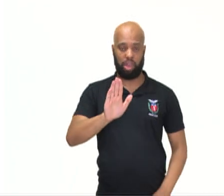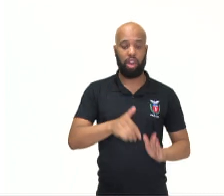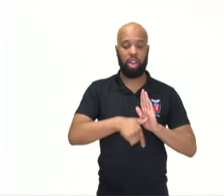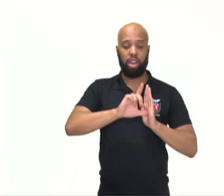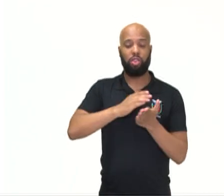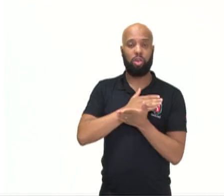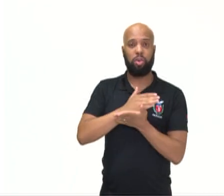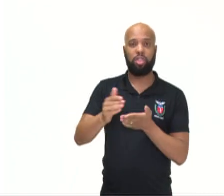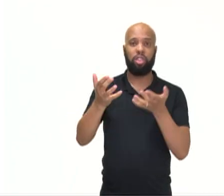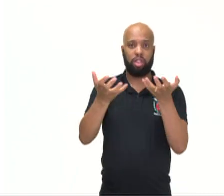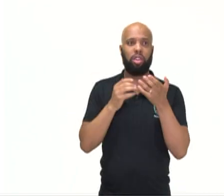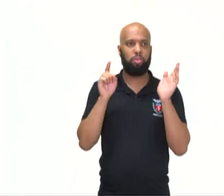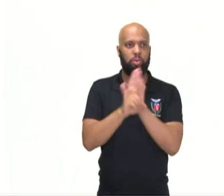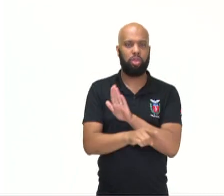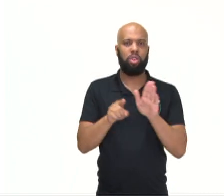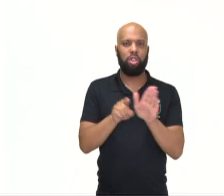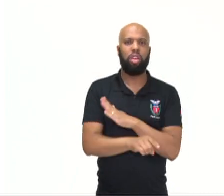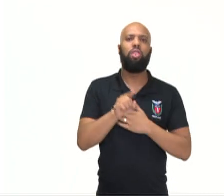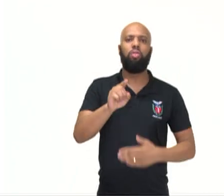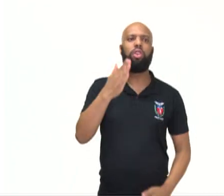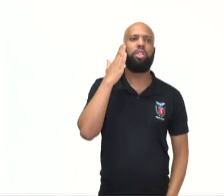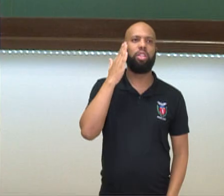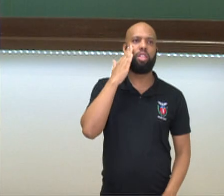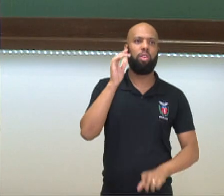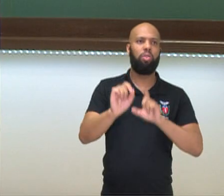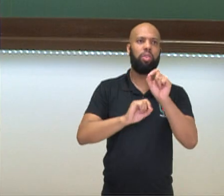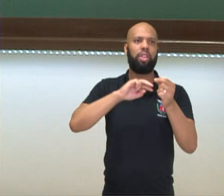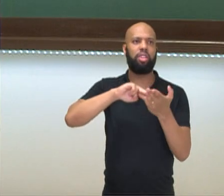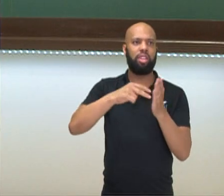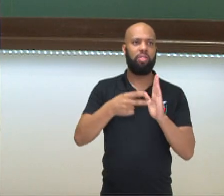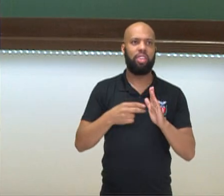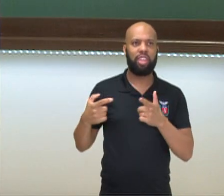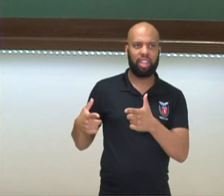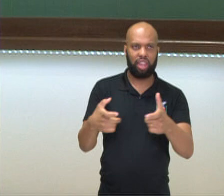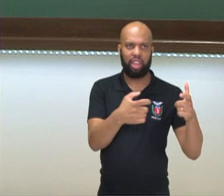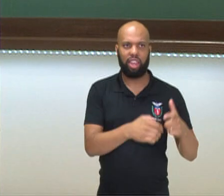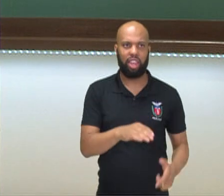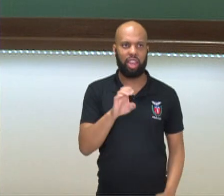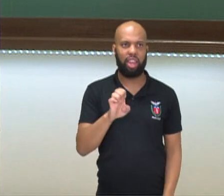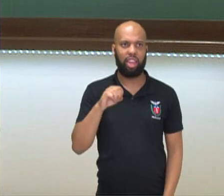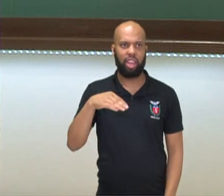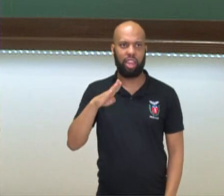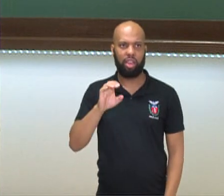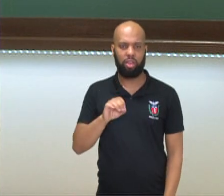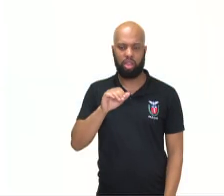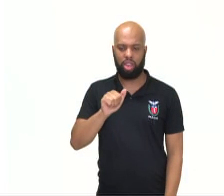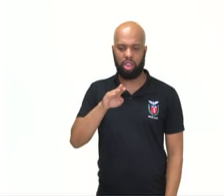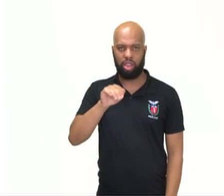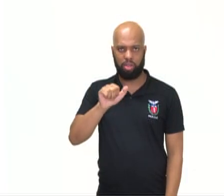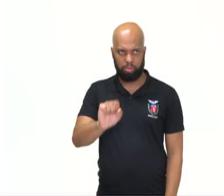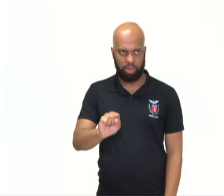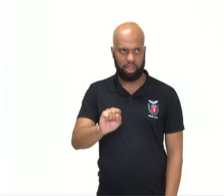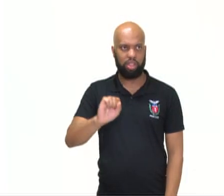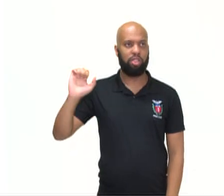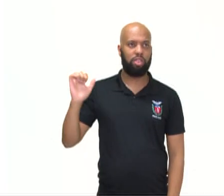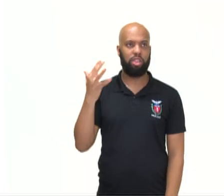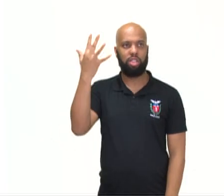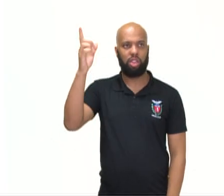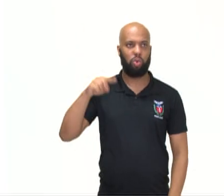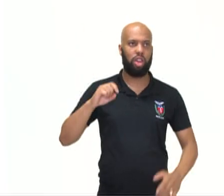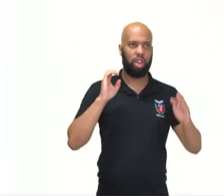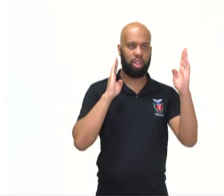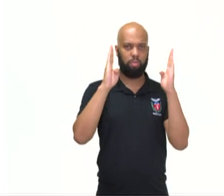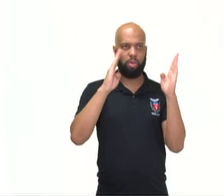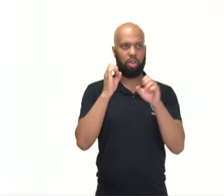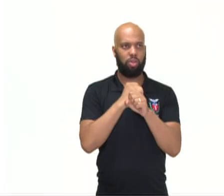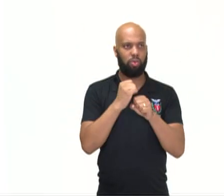seguinte, você sabe dizer o que foi a Guerra dos Emboabas? A Guerra dos Emboabas ela aconteceu entre os